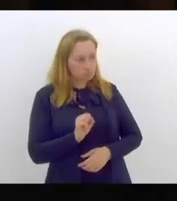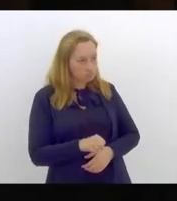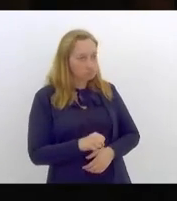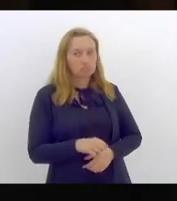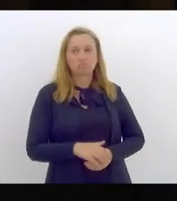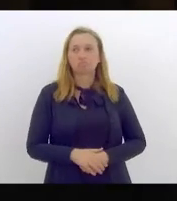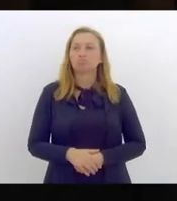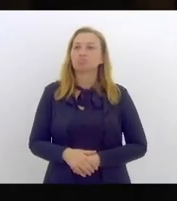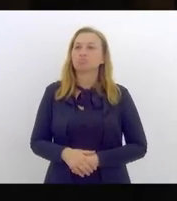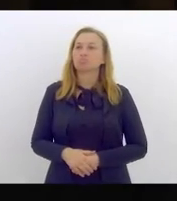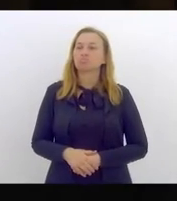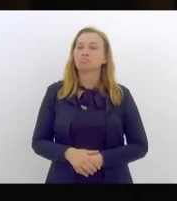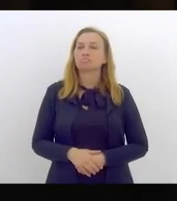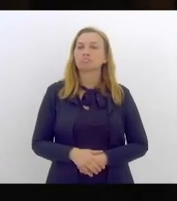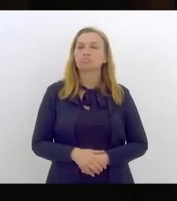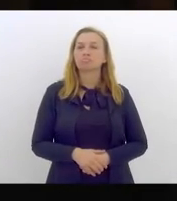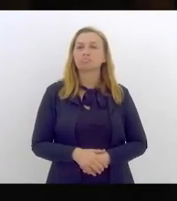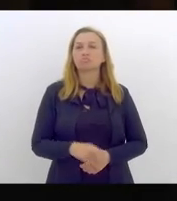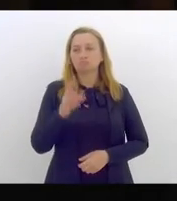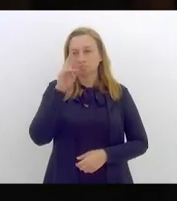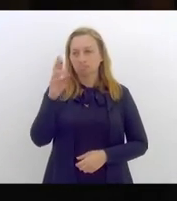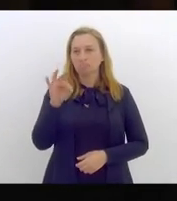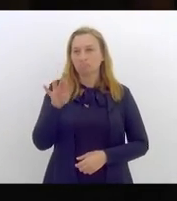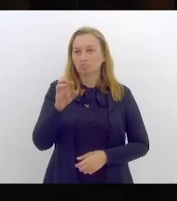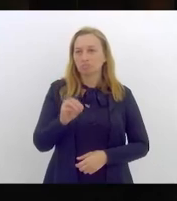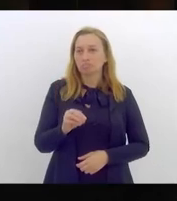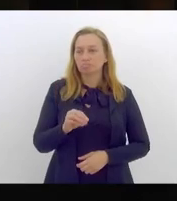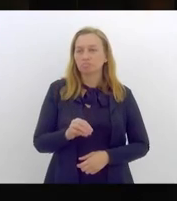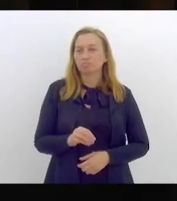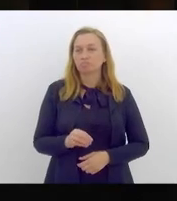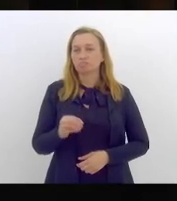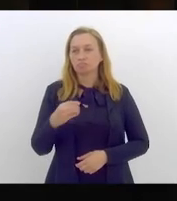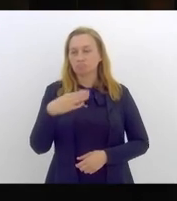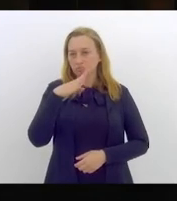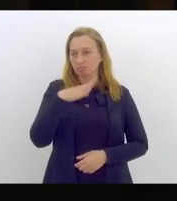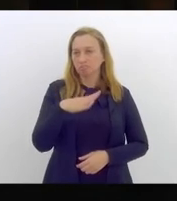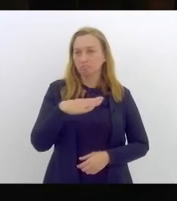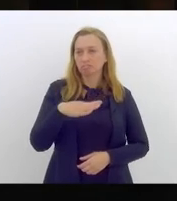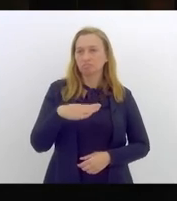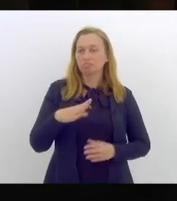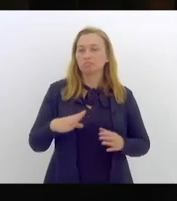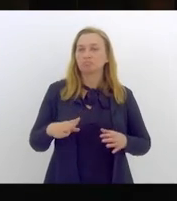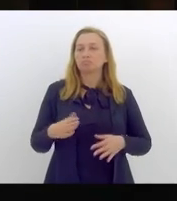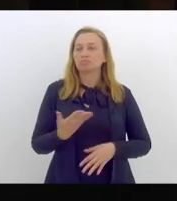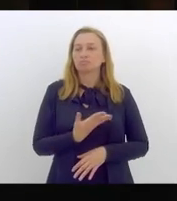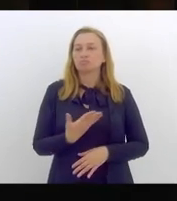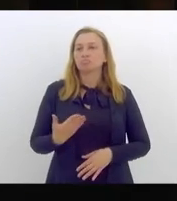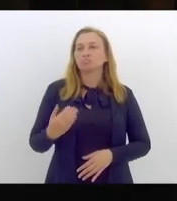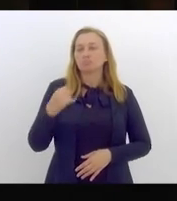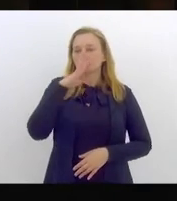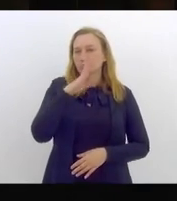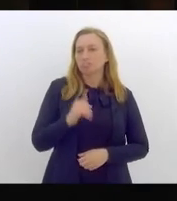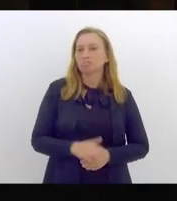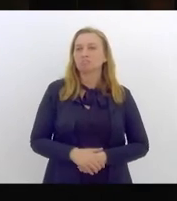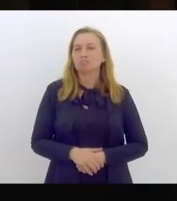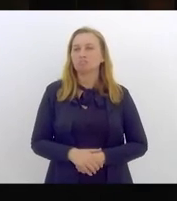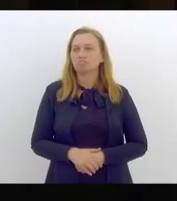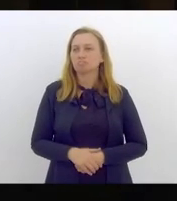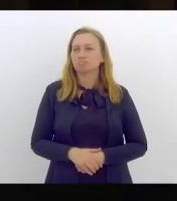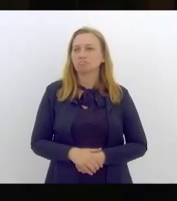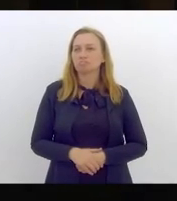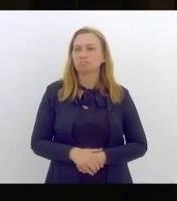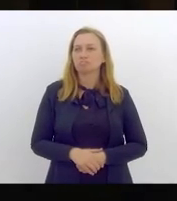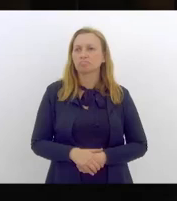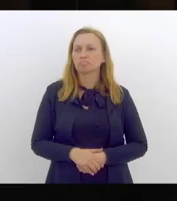Que foram atingidos pelo senhor Roberto Jefferson, bolsonarista aliado de Bolsonaro, que tacou